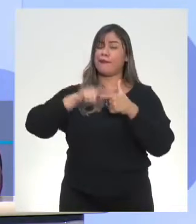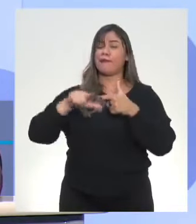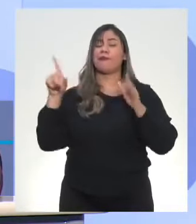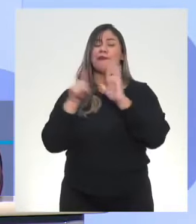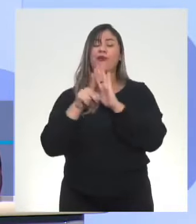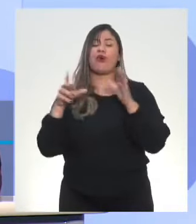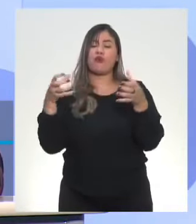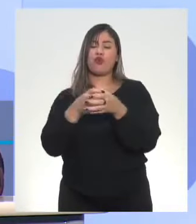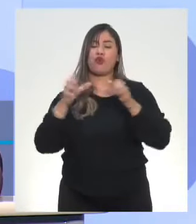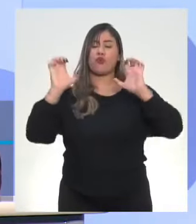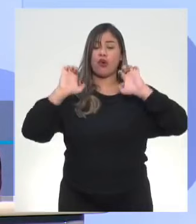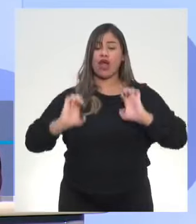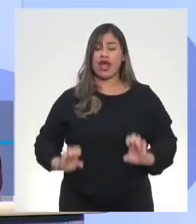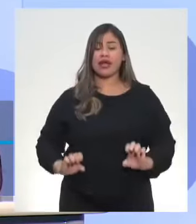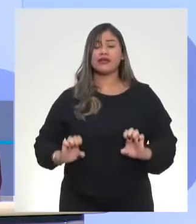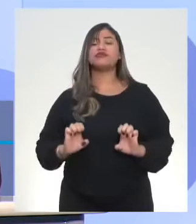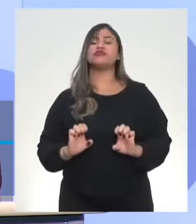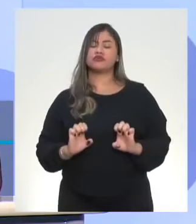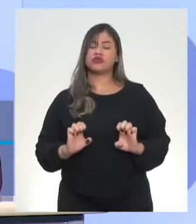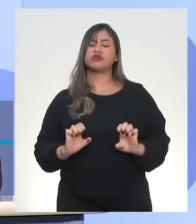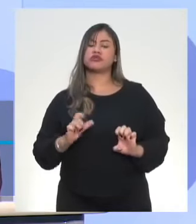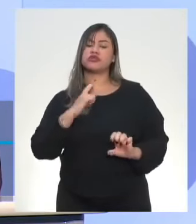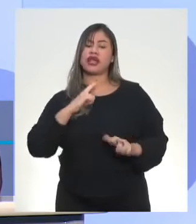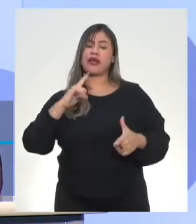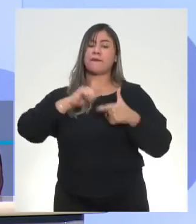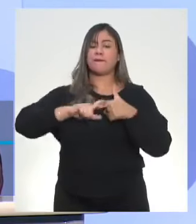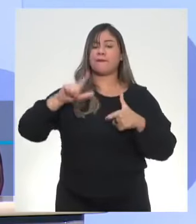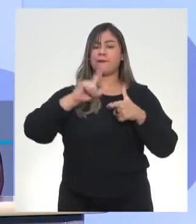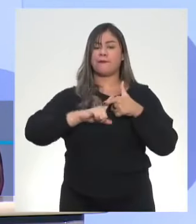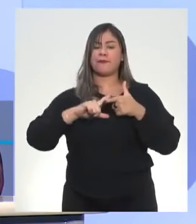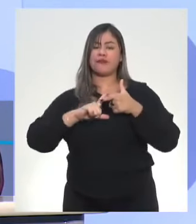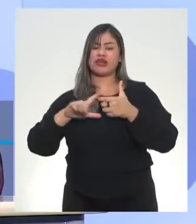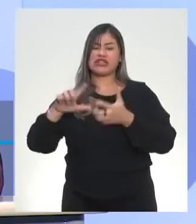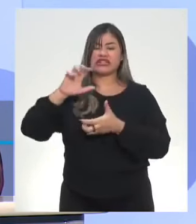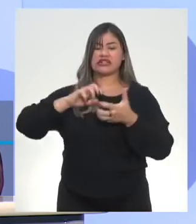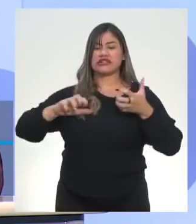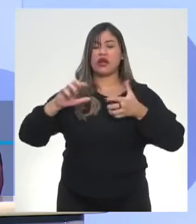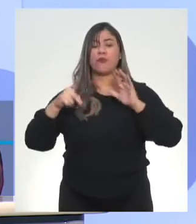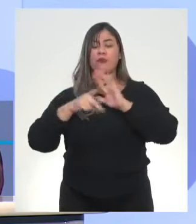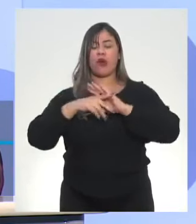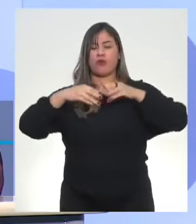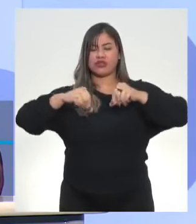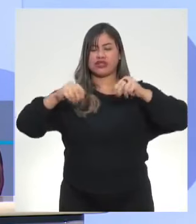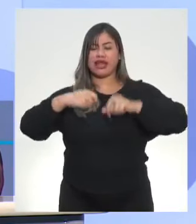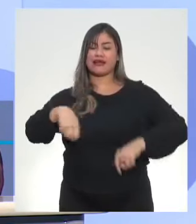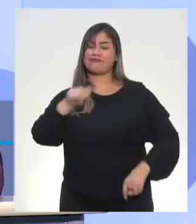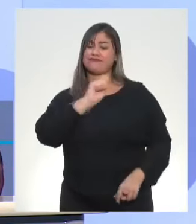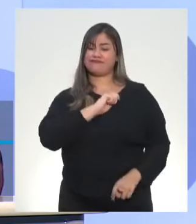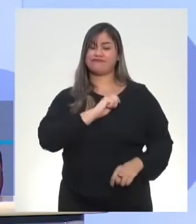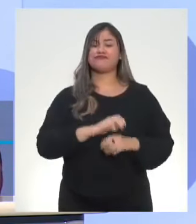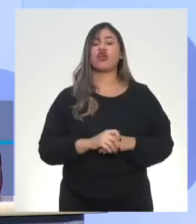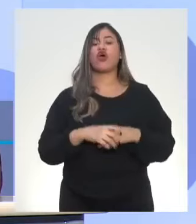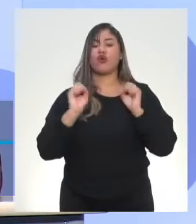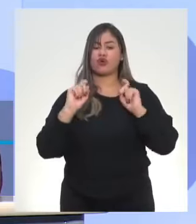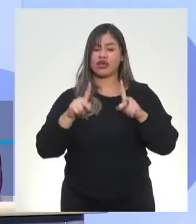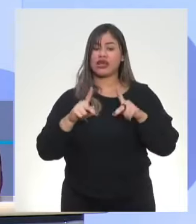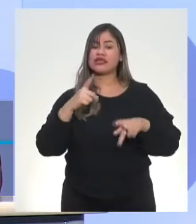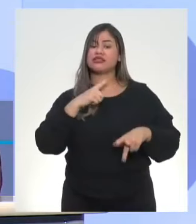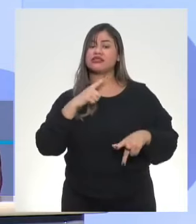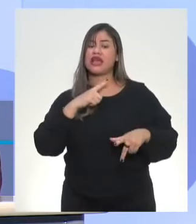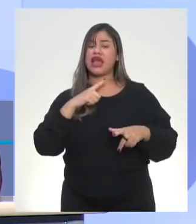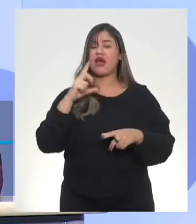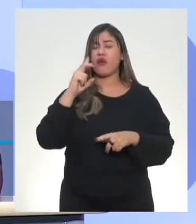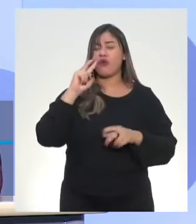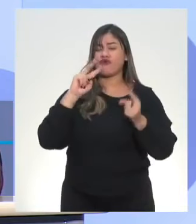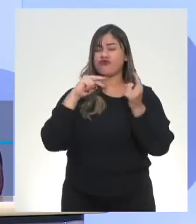grupos étnicos que têm conflitos, tensões no território espanhol, tá? Para a gente ter um vislumbre